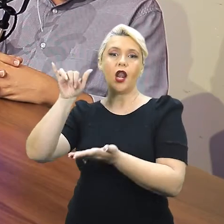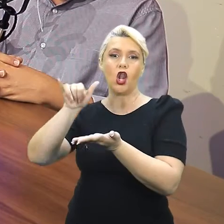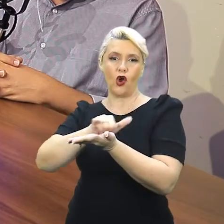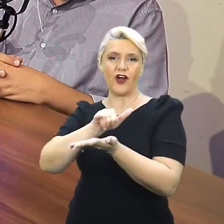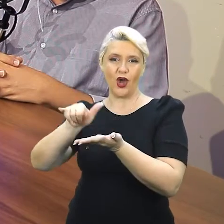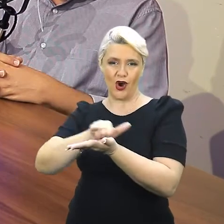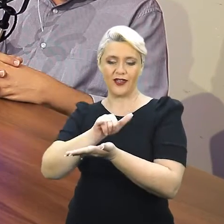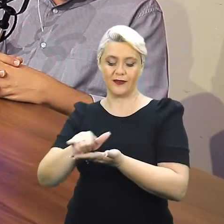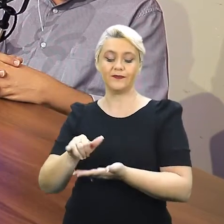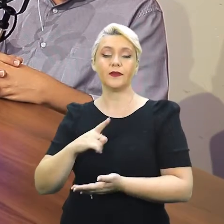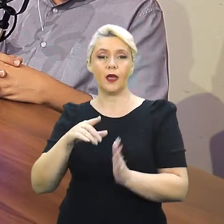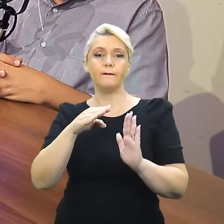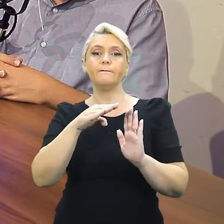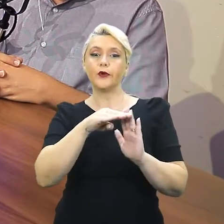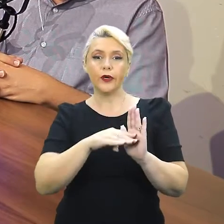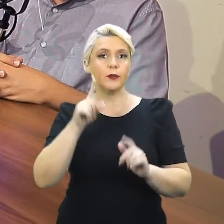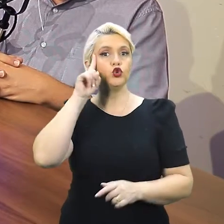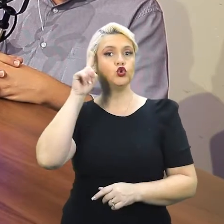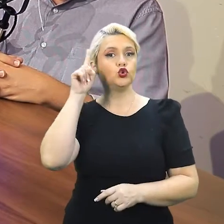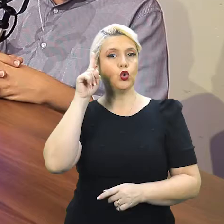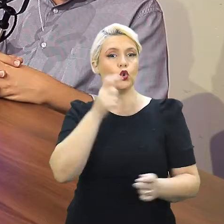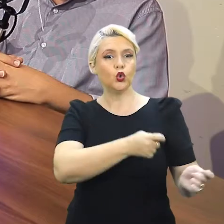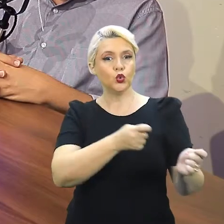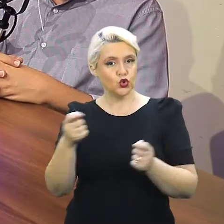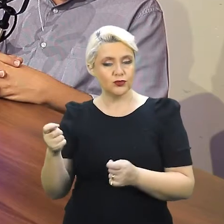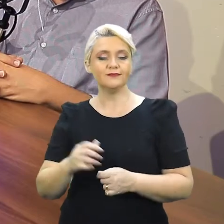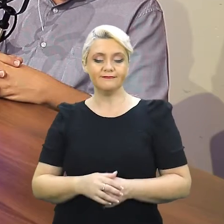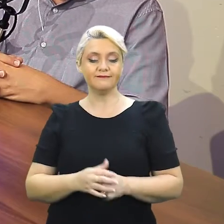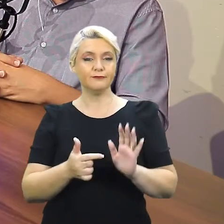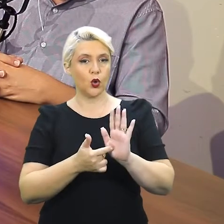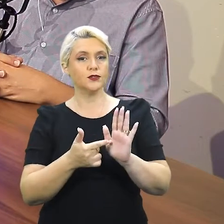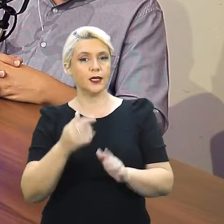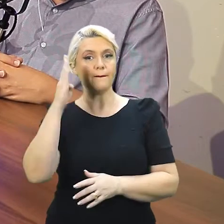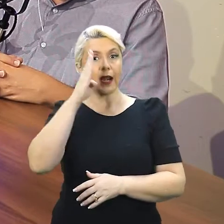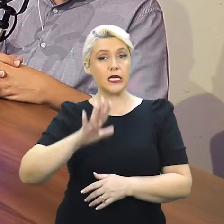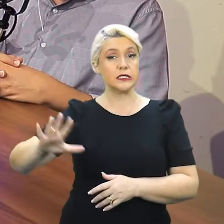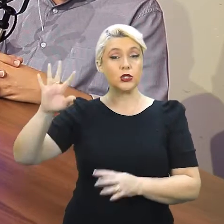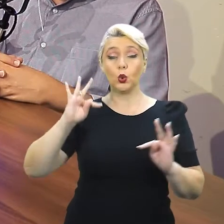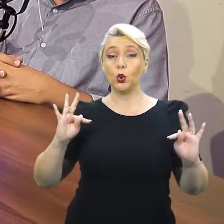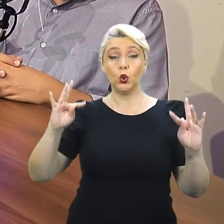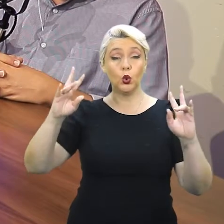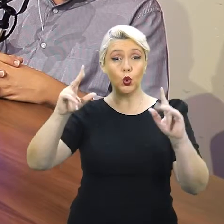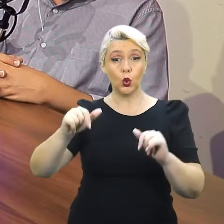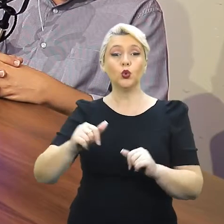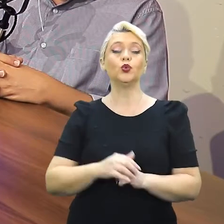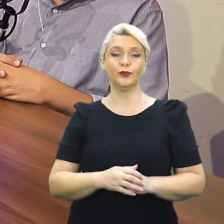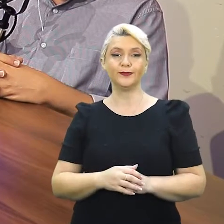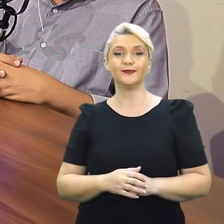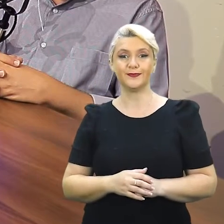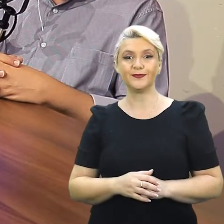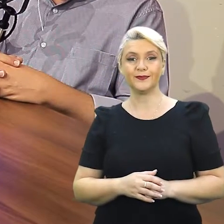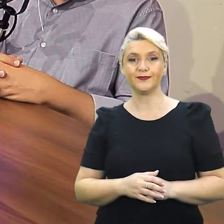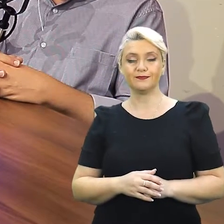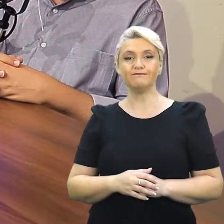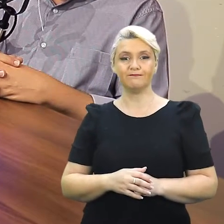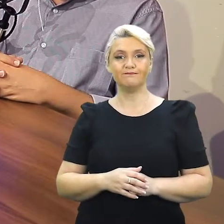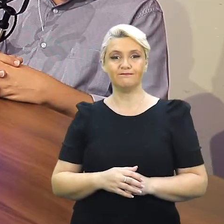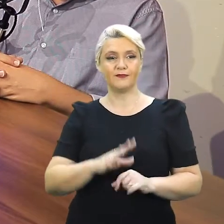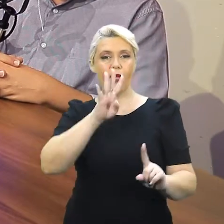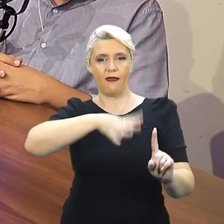ao vivo de Nova York. Então, Olha esse era o programa diário que Uhum. o Brasil inteiro depois